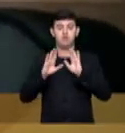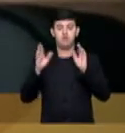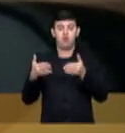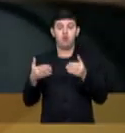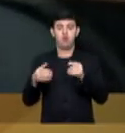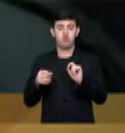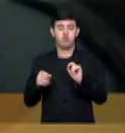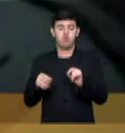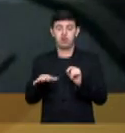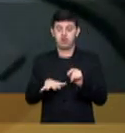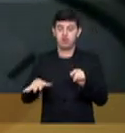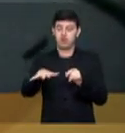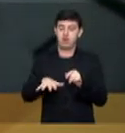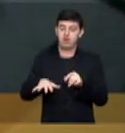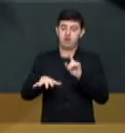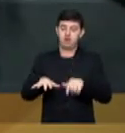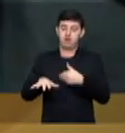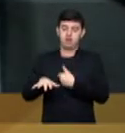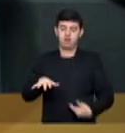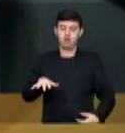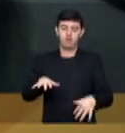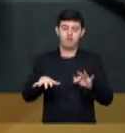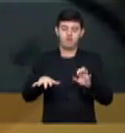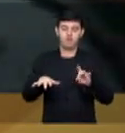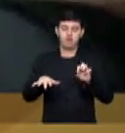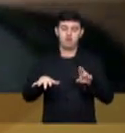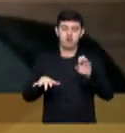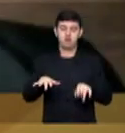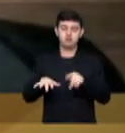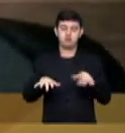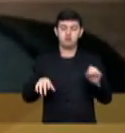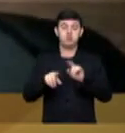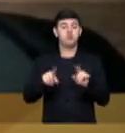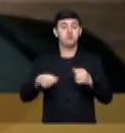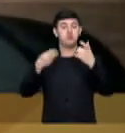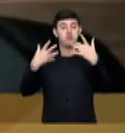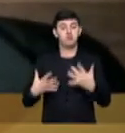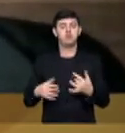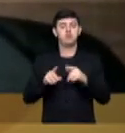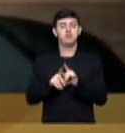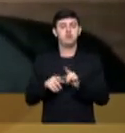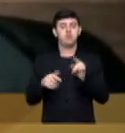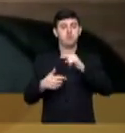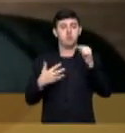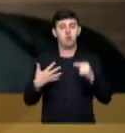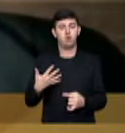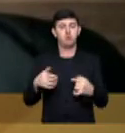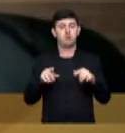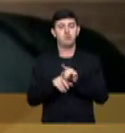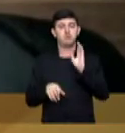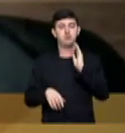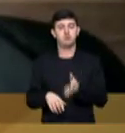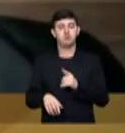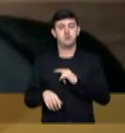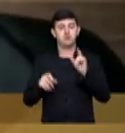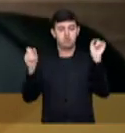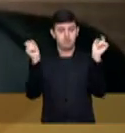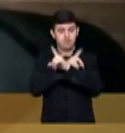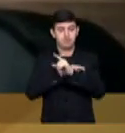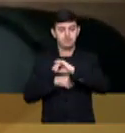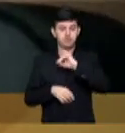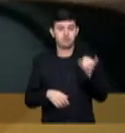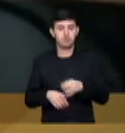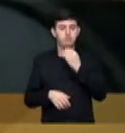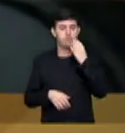Em outras oportunidades, sobre este ponto e esta complexidade, em outras